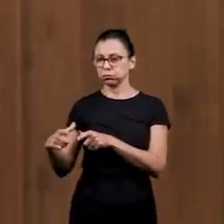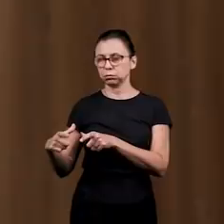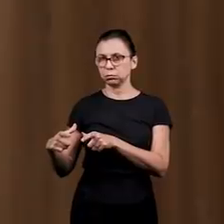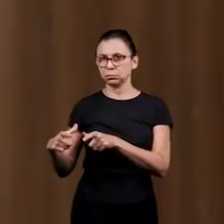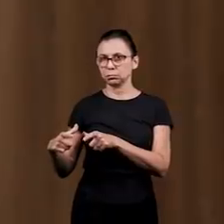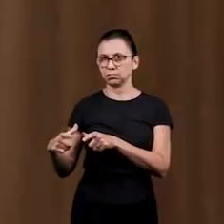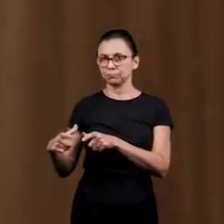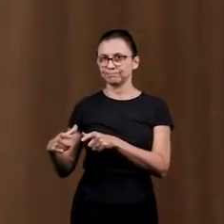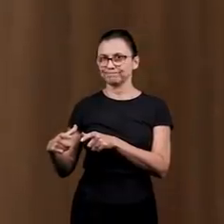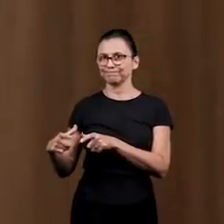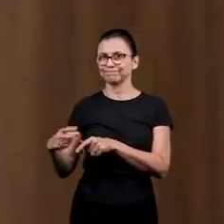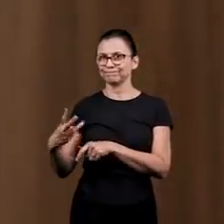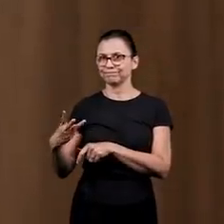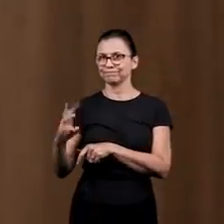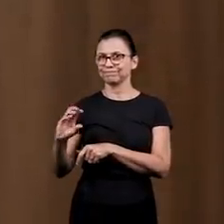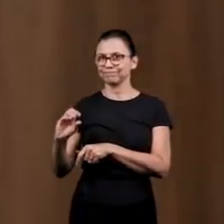homens.